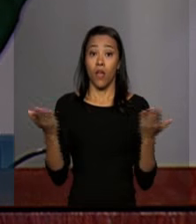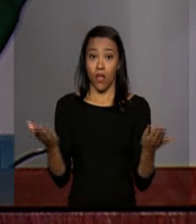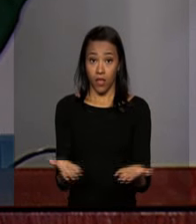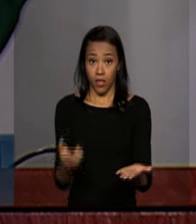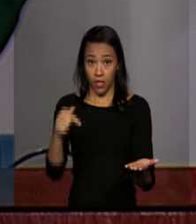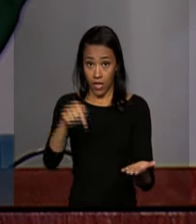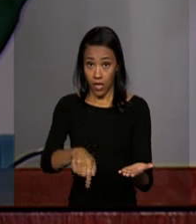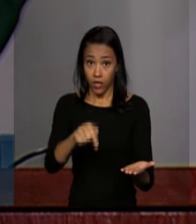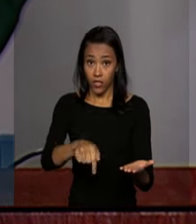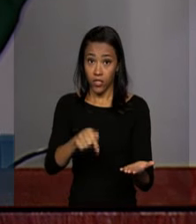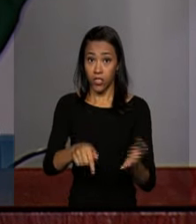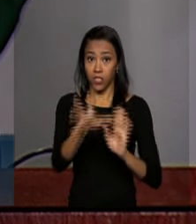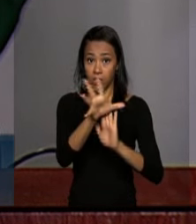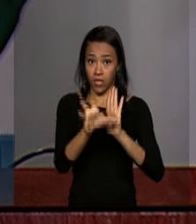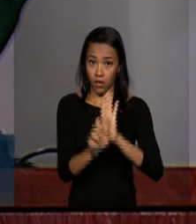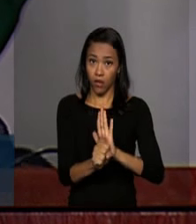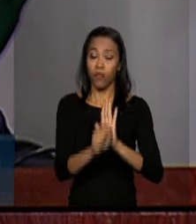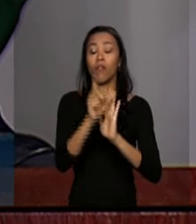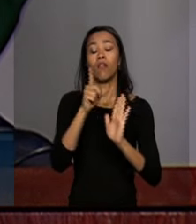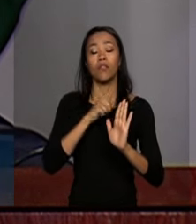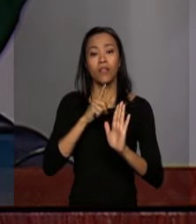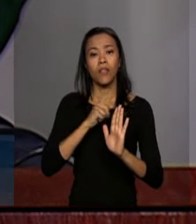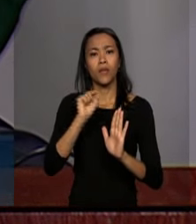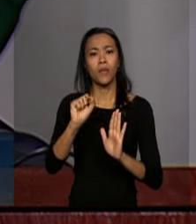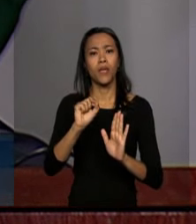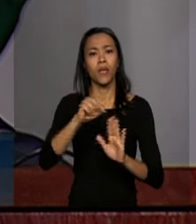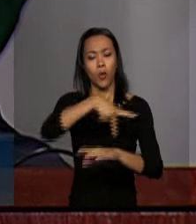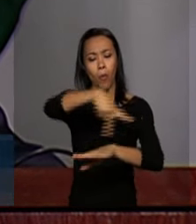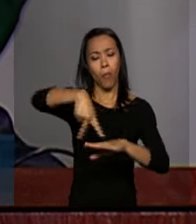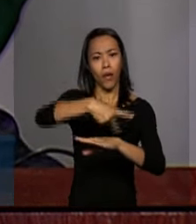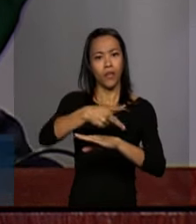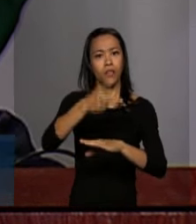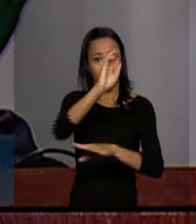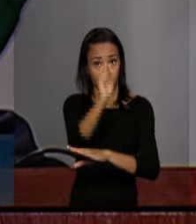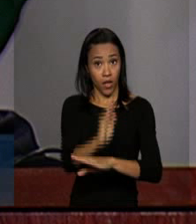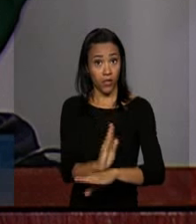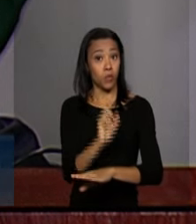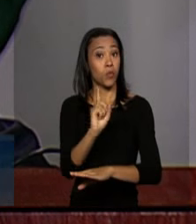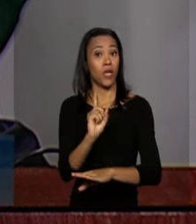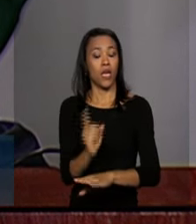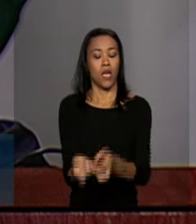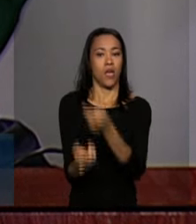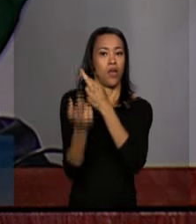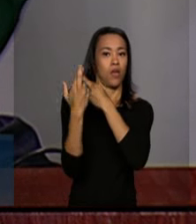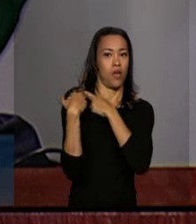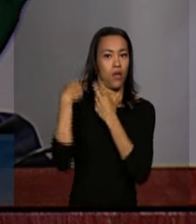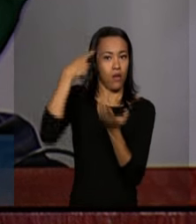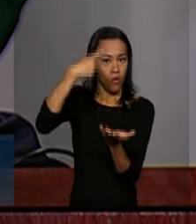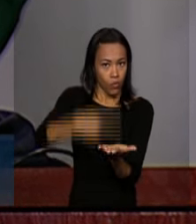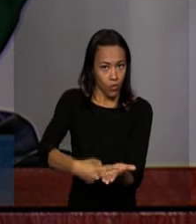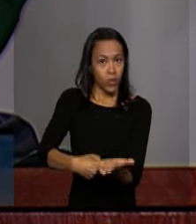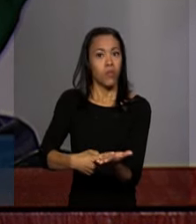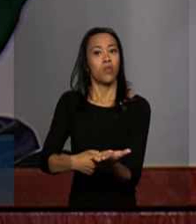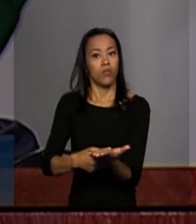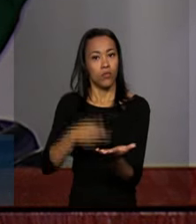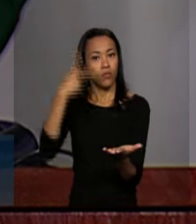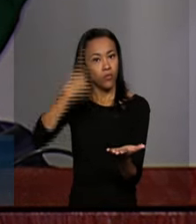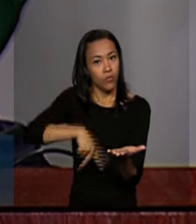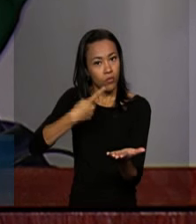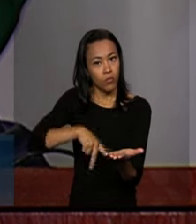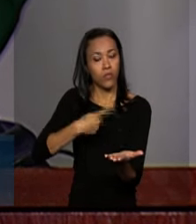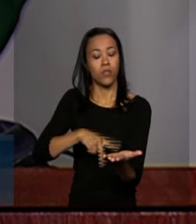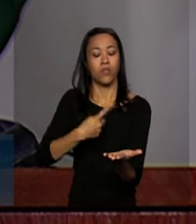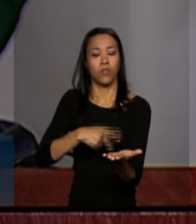segunda década de século, estão reservadas para um país como o Brasil responsabilidades e deveres condizentes com suas